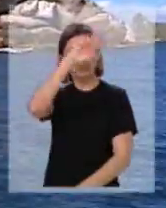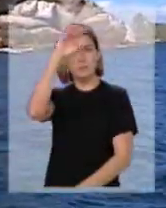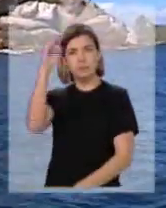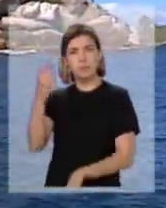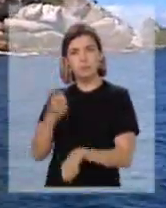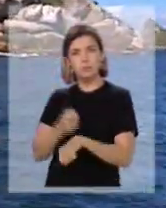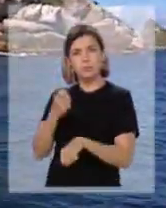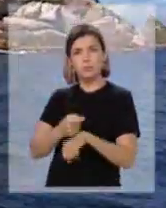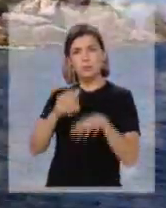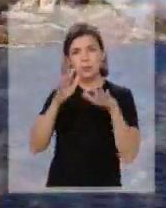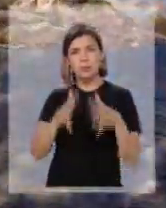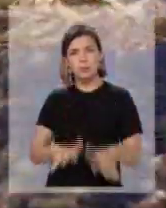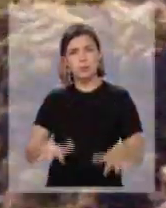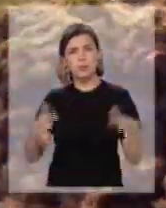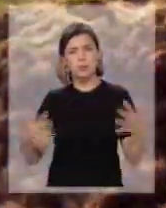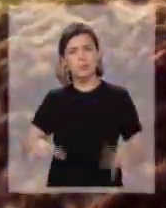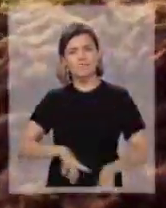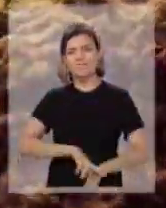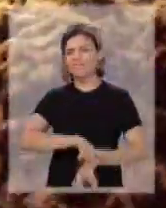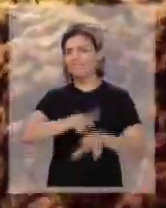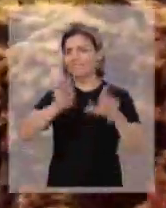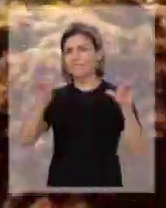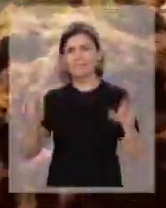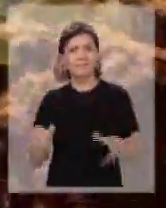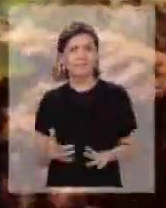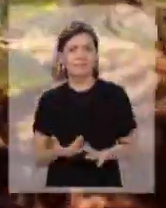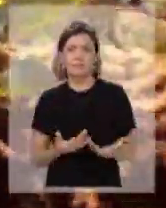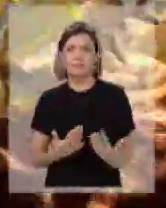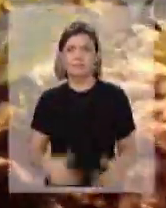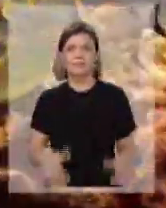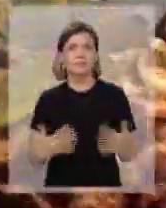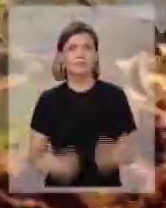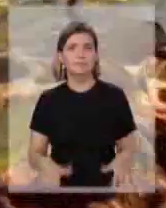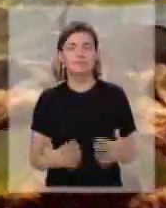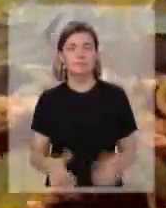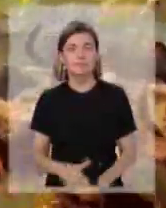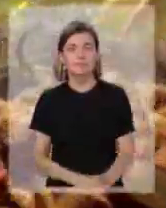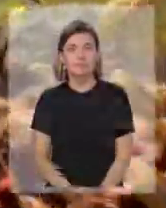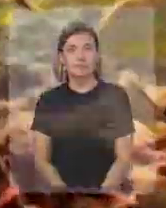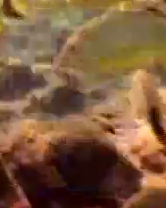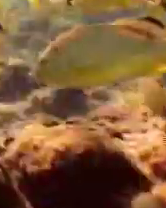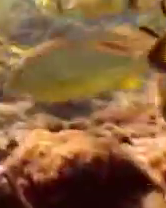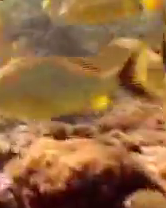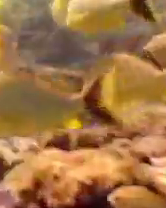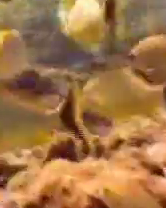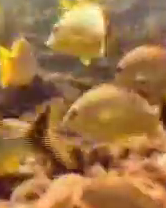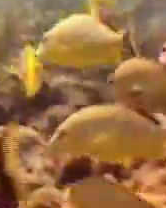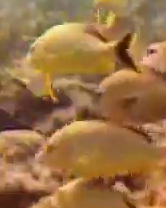costões rochosos e oceanos são apenas alguns exemplos.